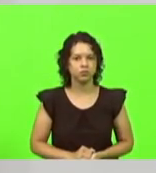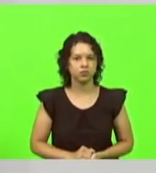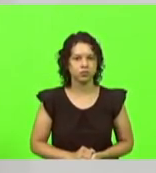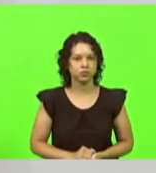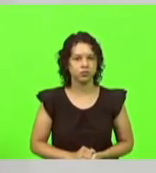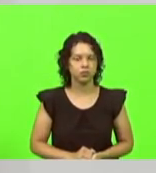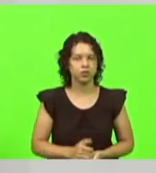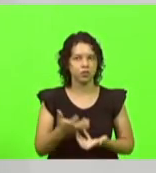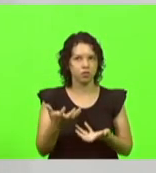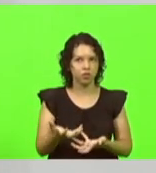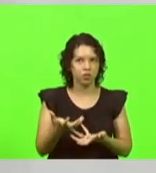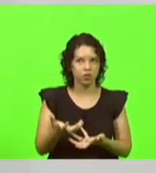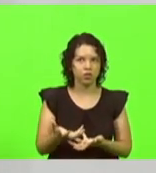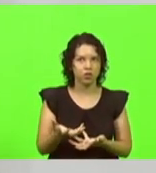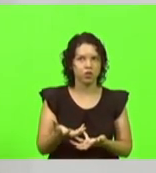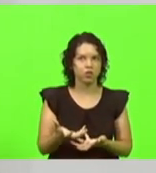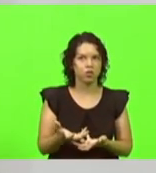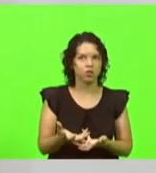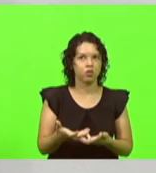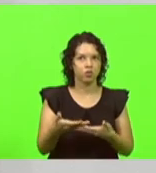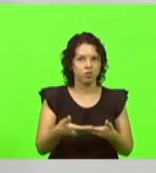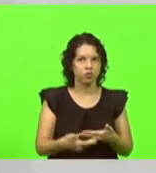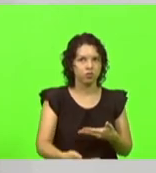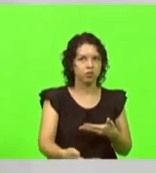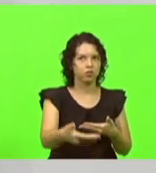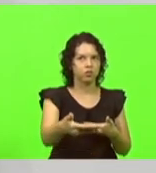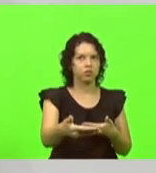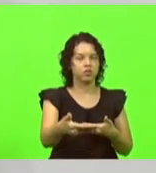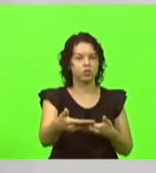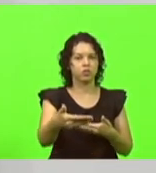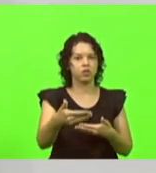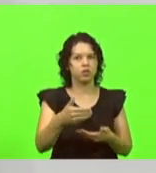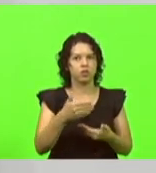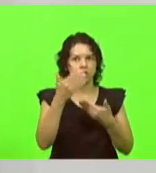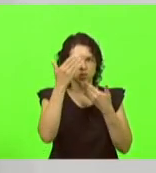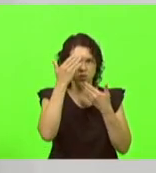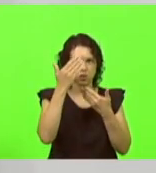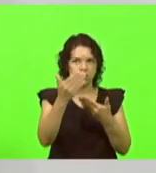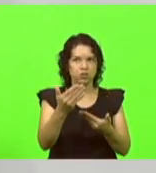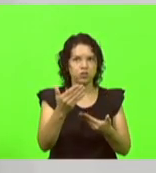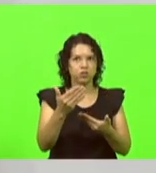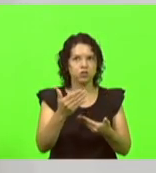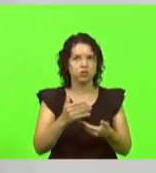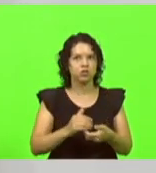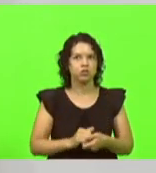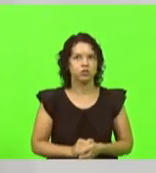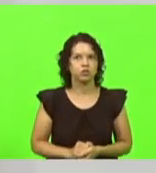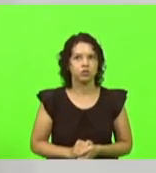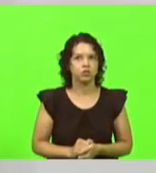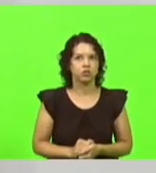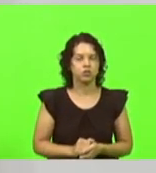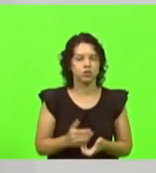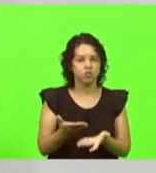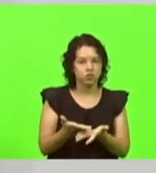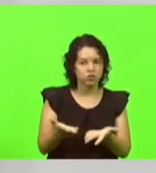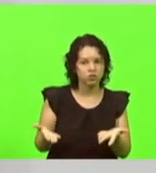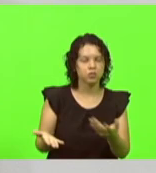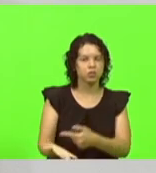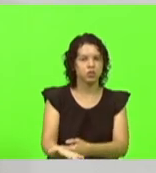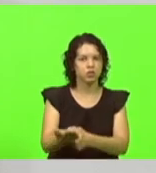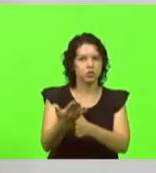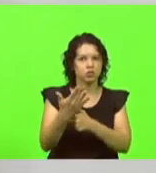Quero fazer, a partir de agora, o agradecimento àqueles que me ajudaram a